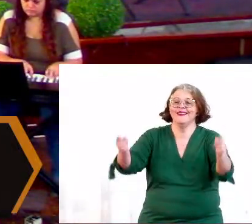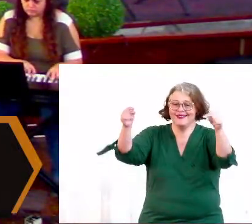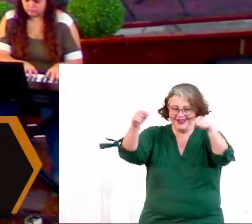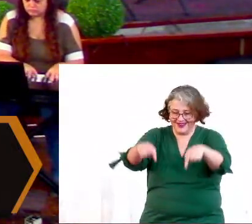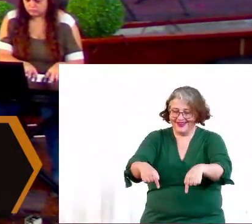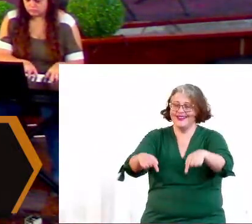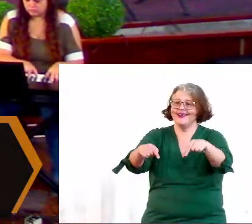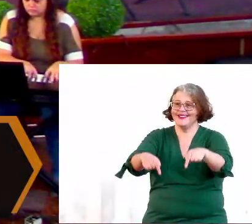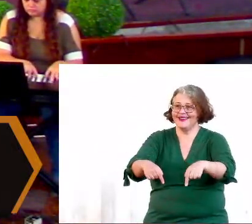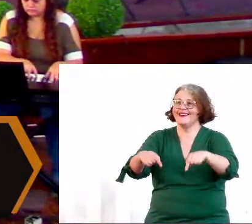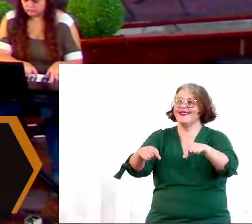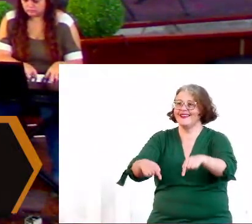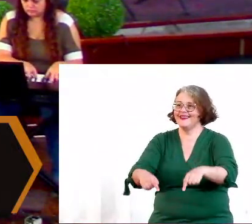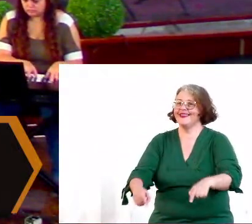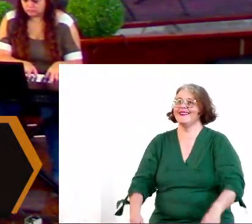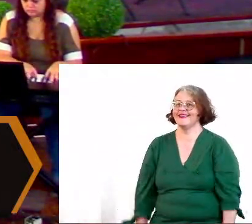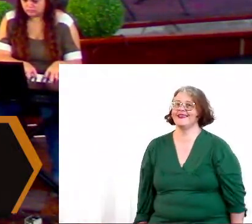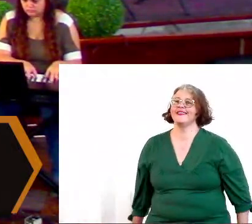presente